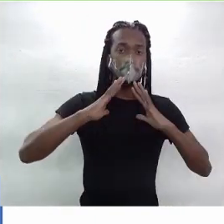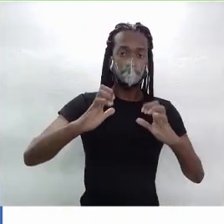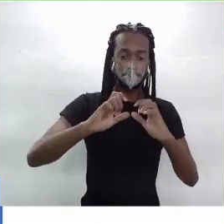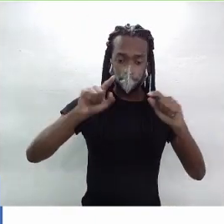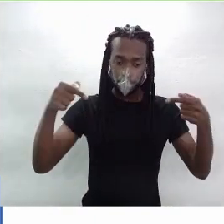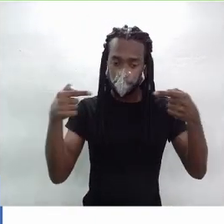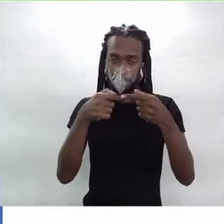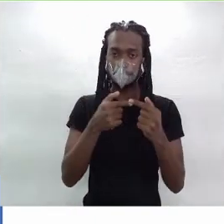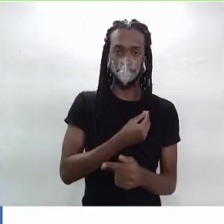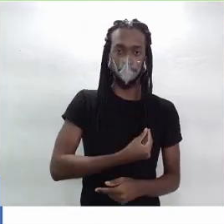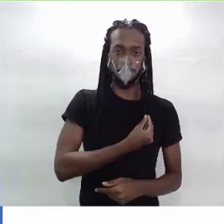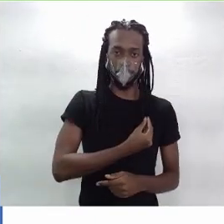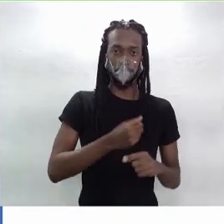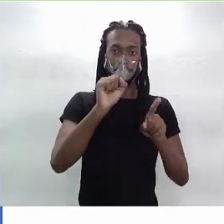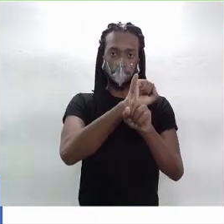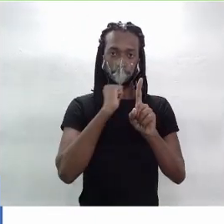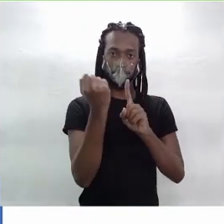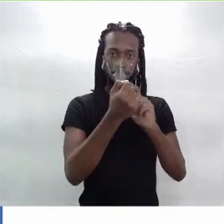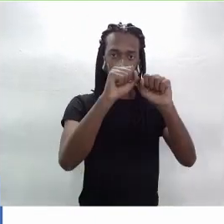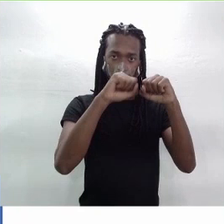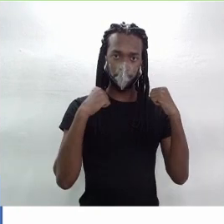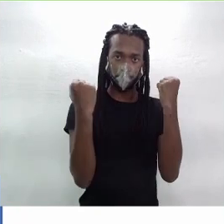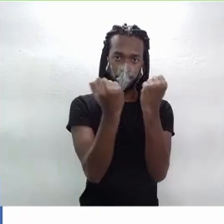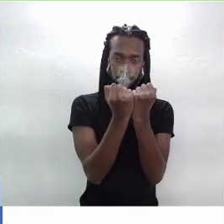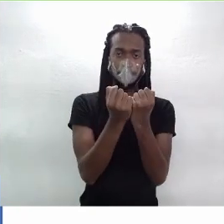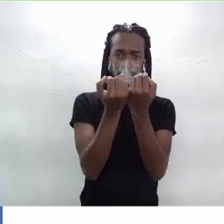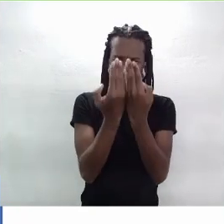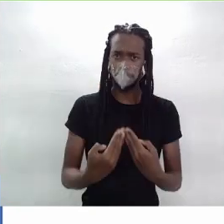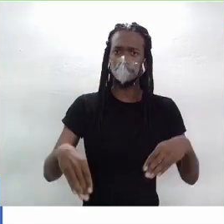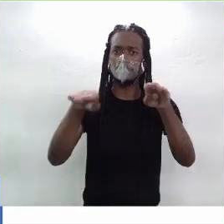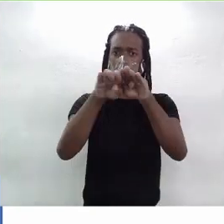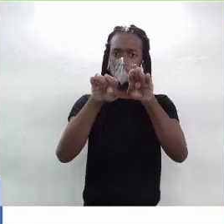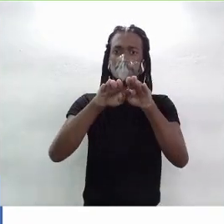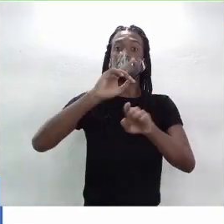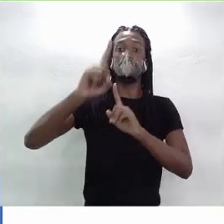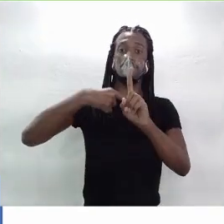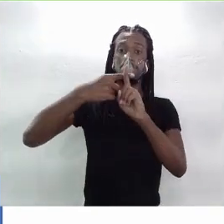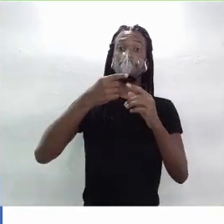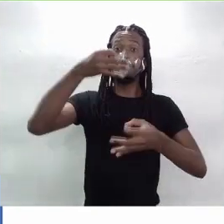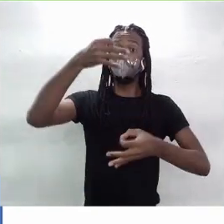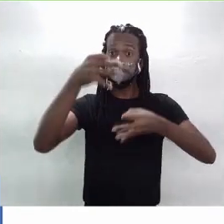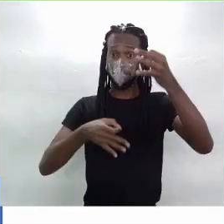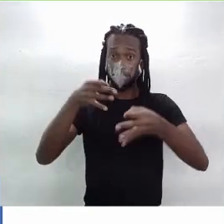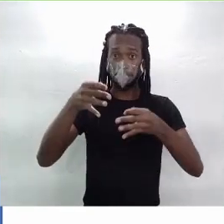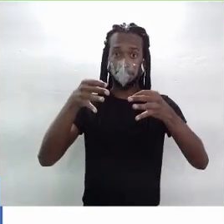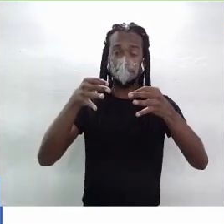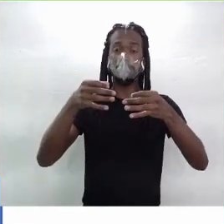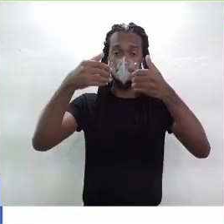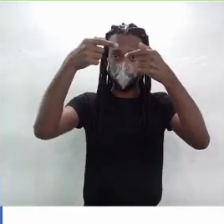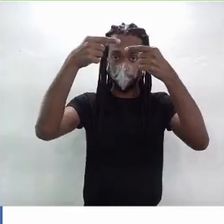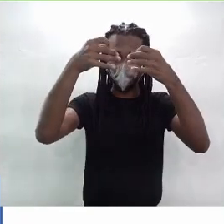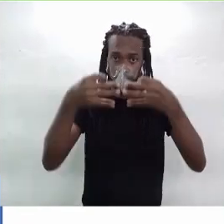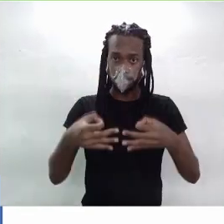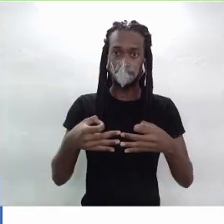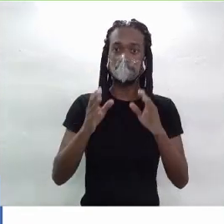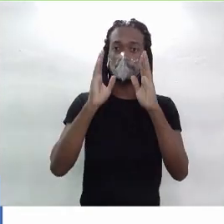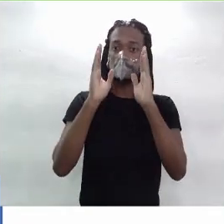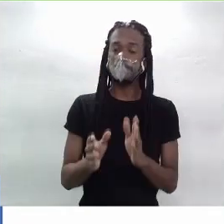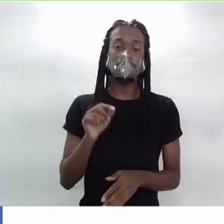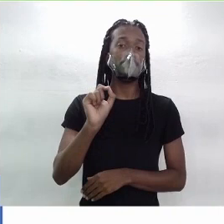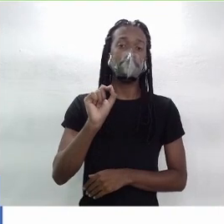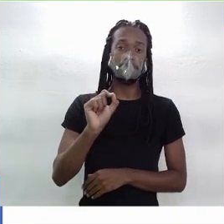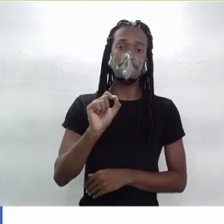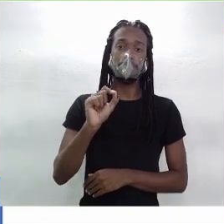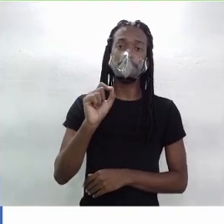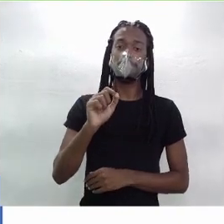uma vida social, igualitária e justa. Ou seja, a ética, nessa